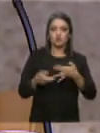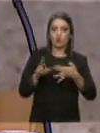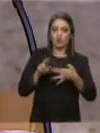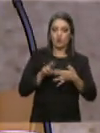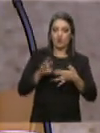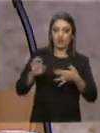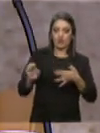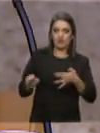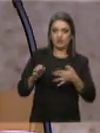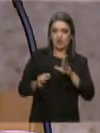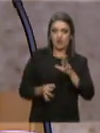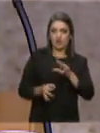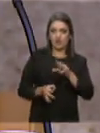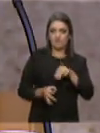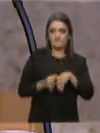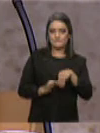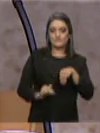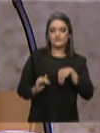extraordinário relatado pelo ministro